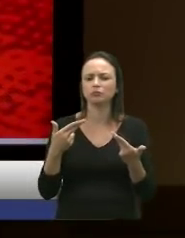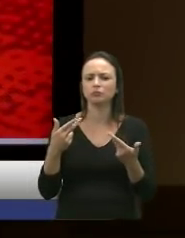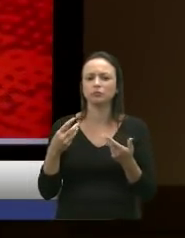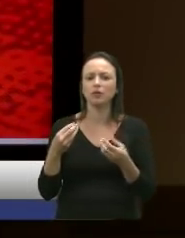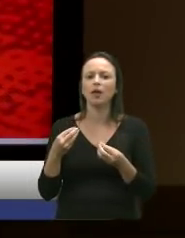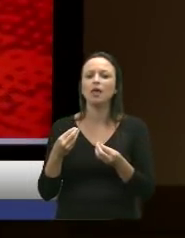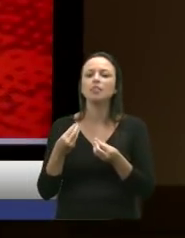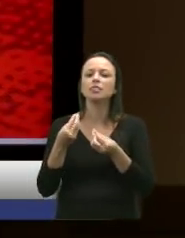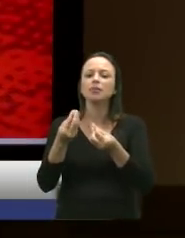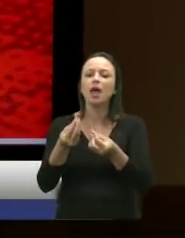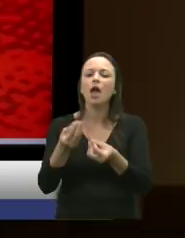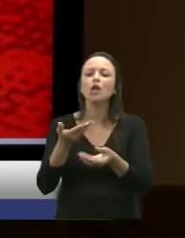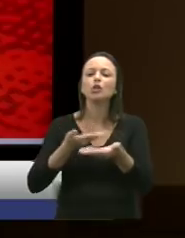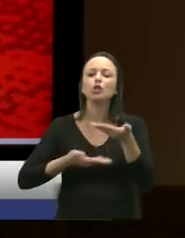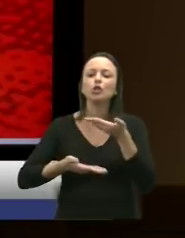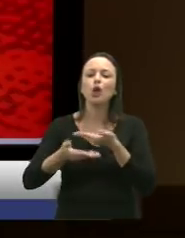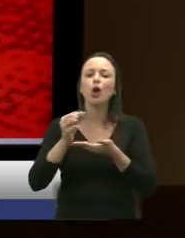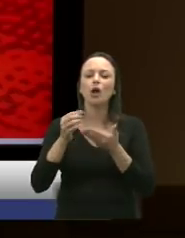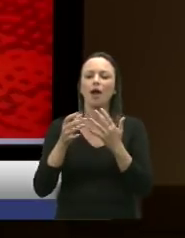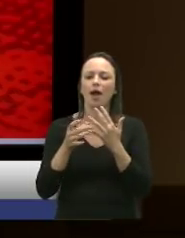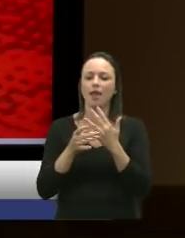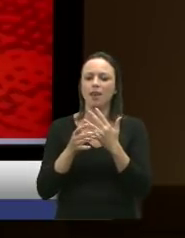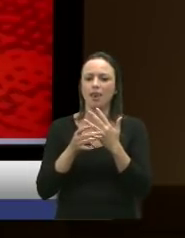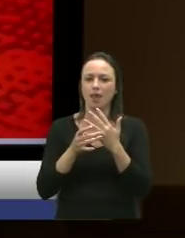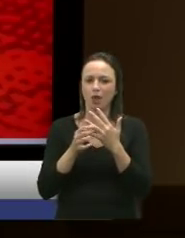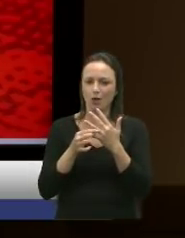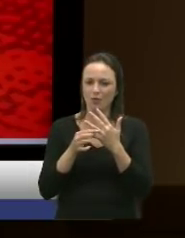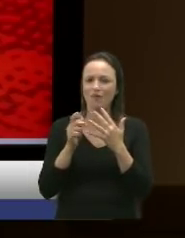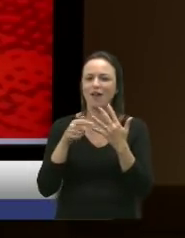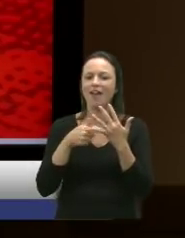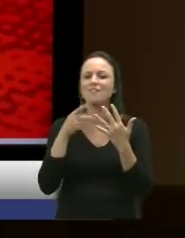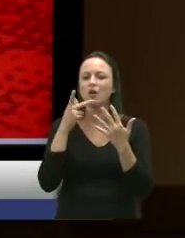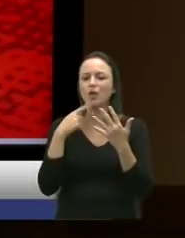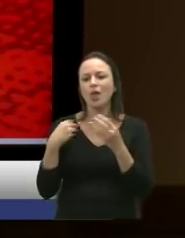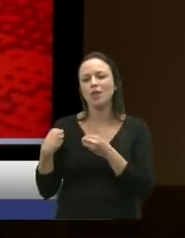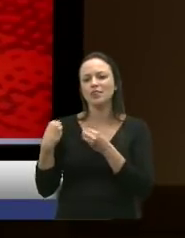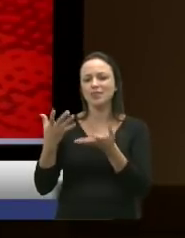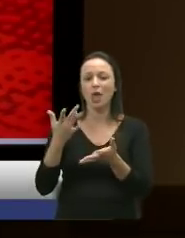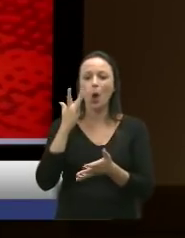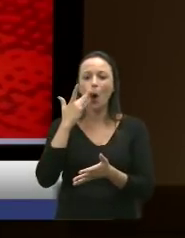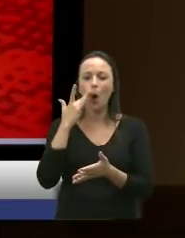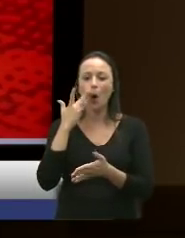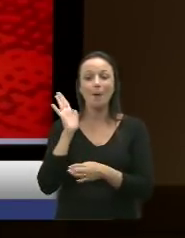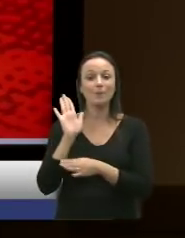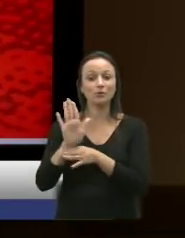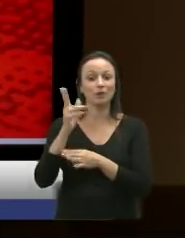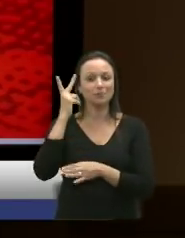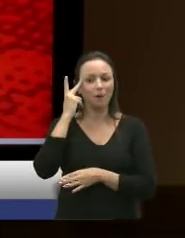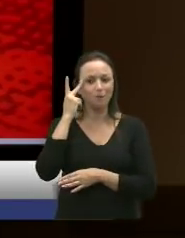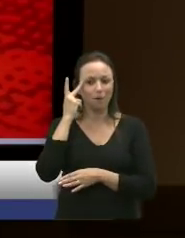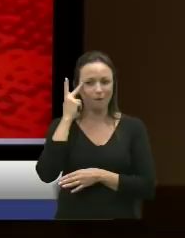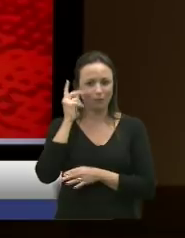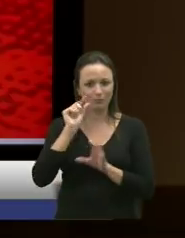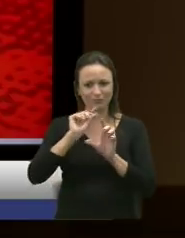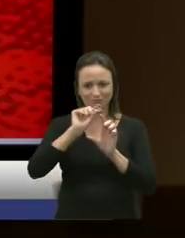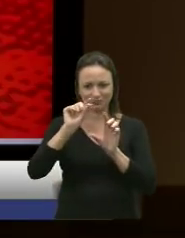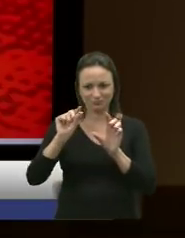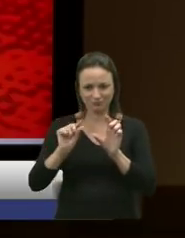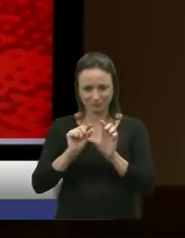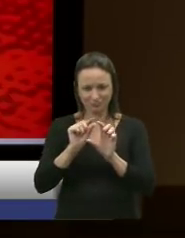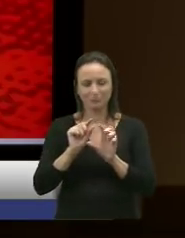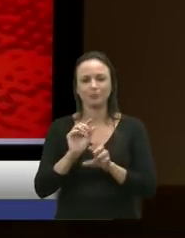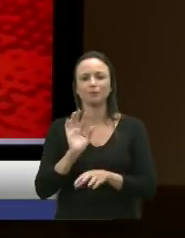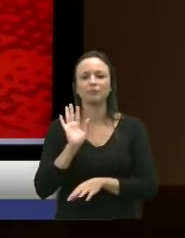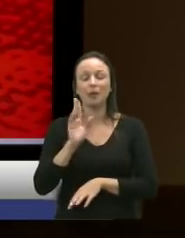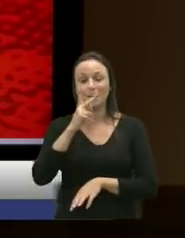anel. O anel que diz, dei ouro para o bem de São Paulo. Só que daí houve um problema. Além daqueles